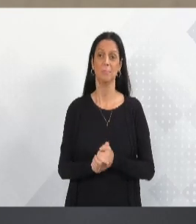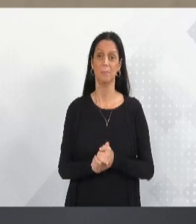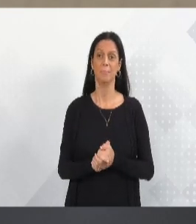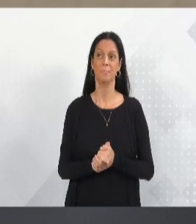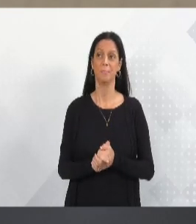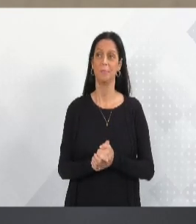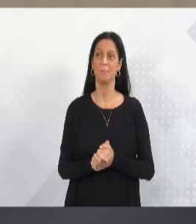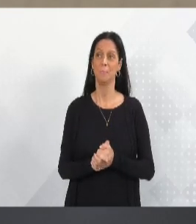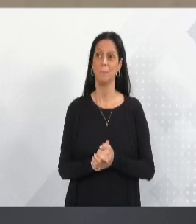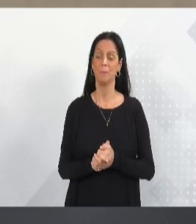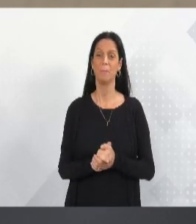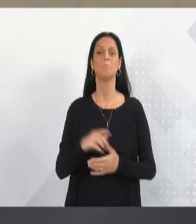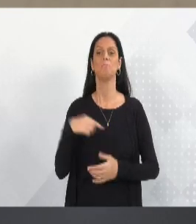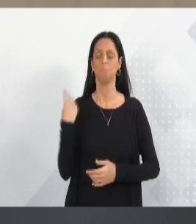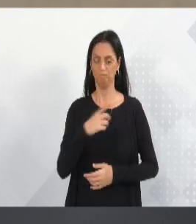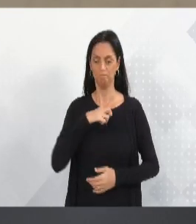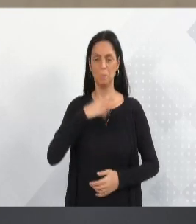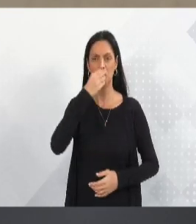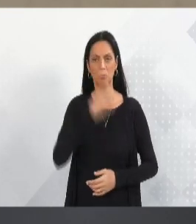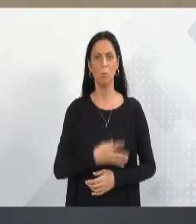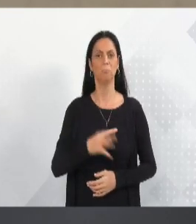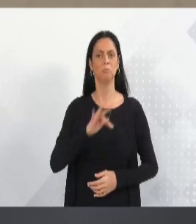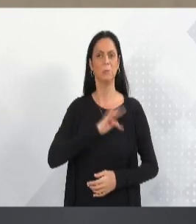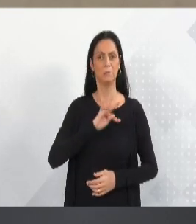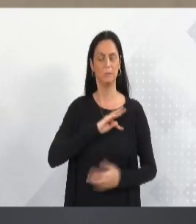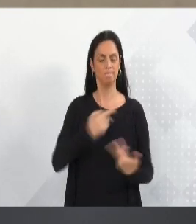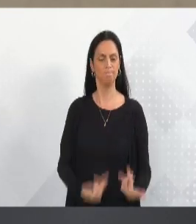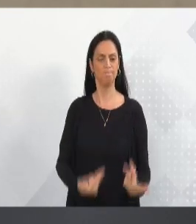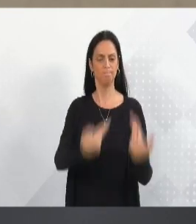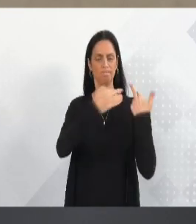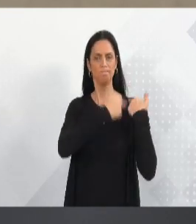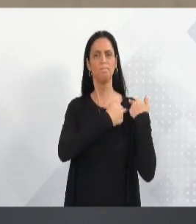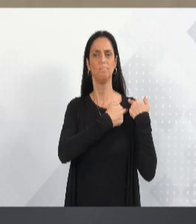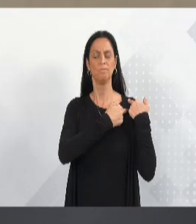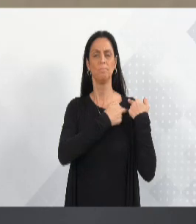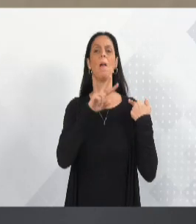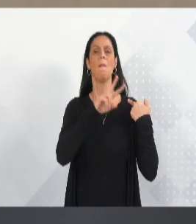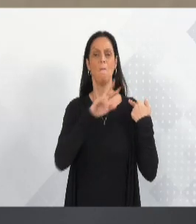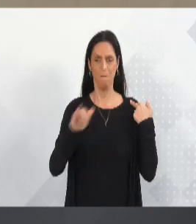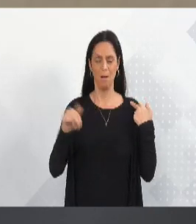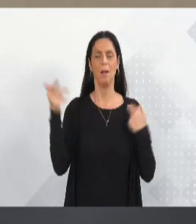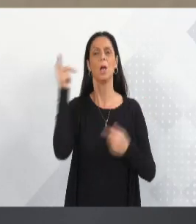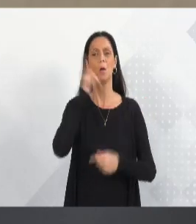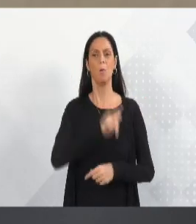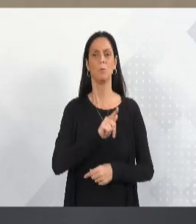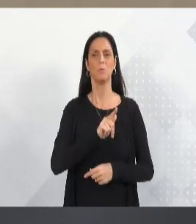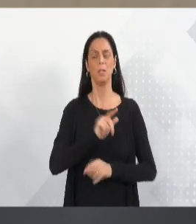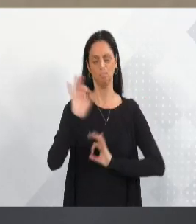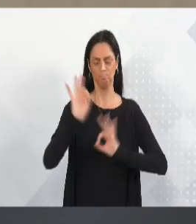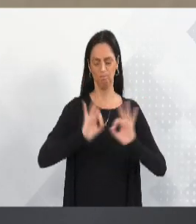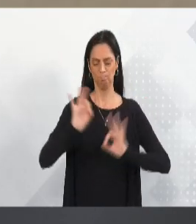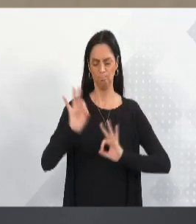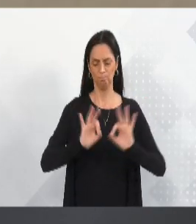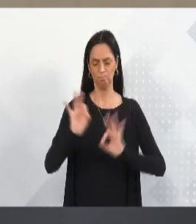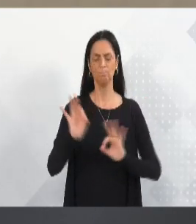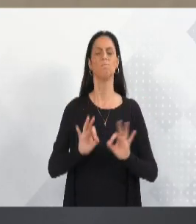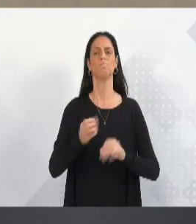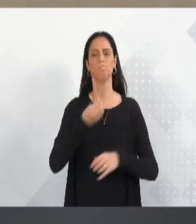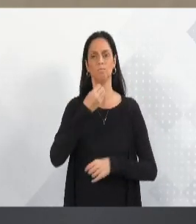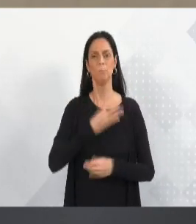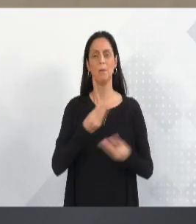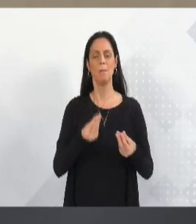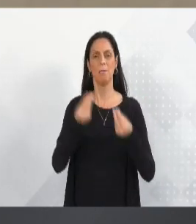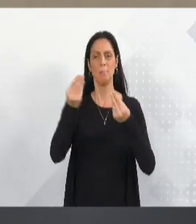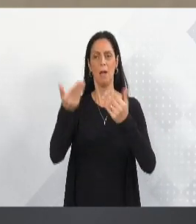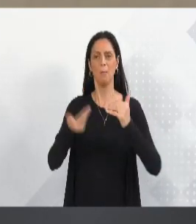com boa técnica, com tecnicismo e responsabilidade, irá se afinar e se aprovar no Congresso Nacional.